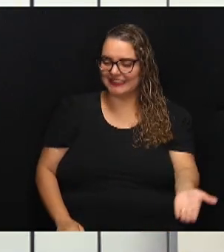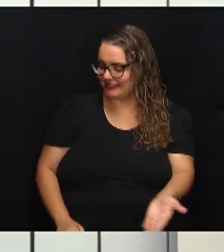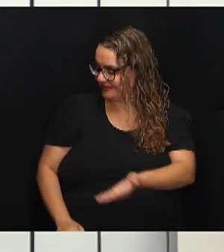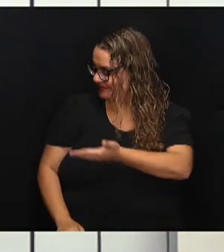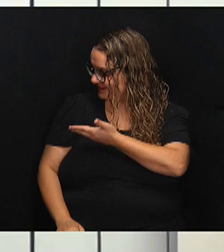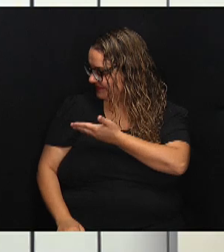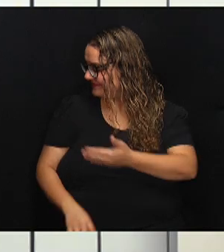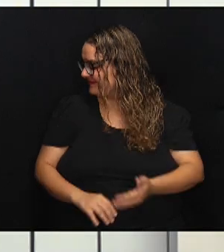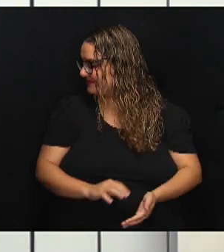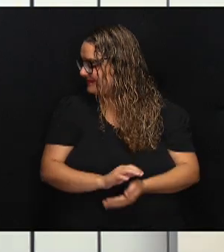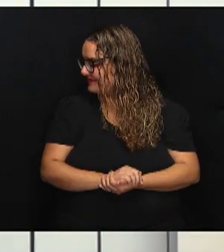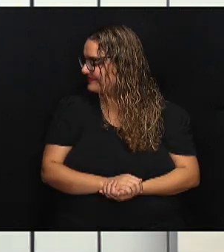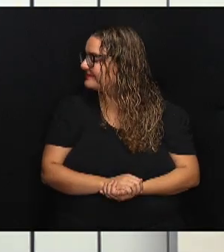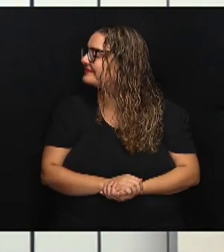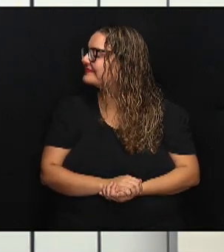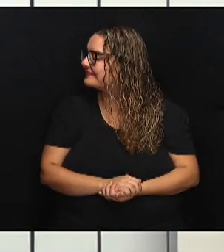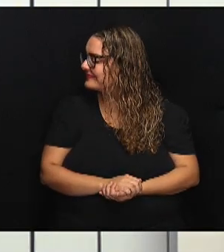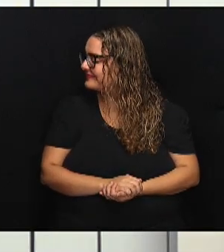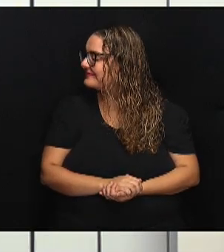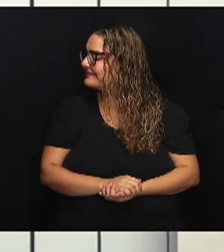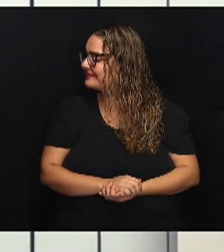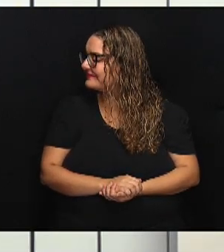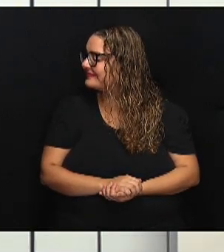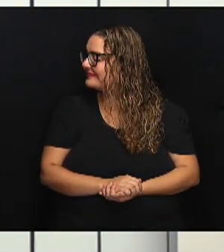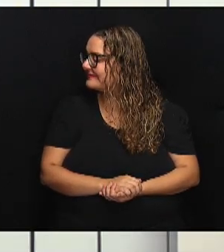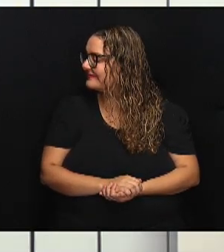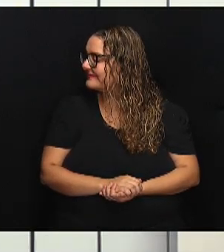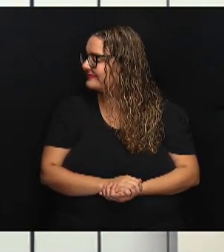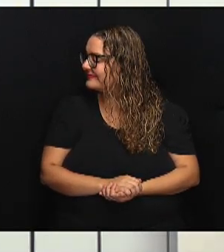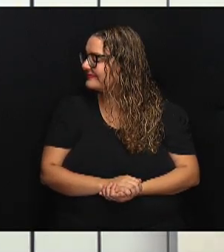região, pode ir direto no